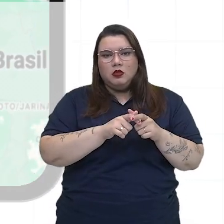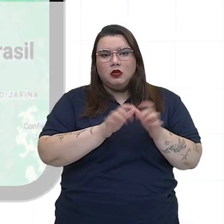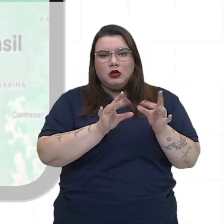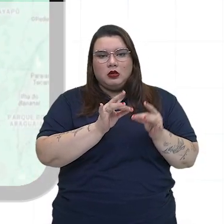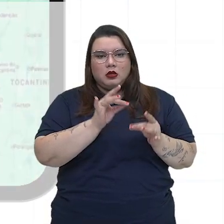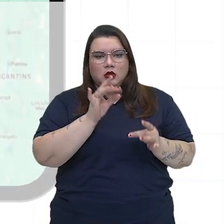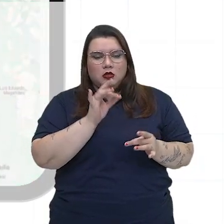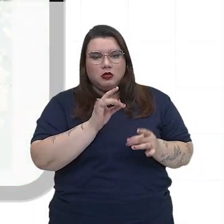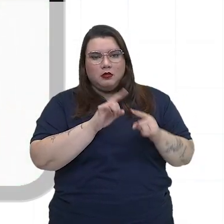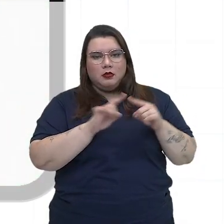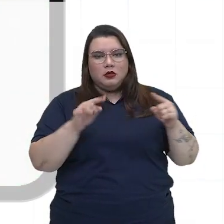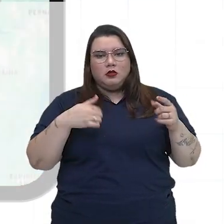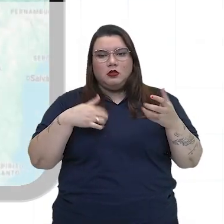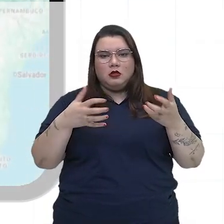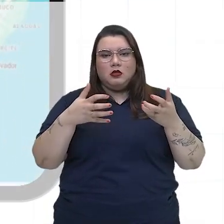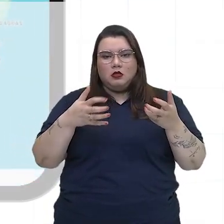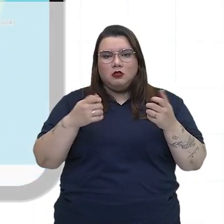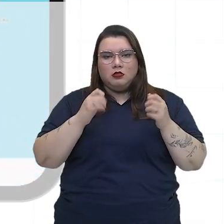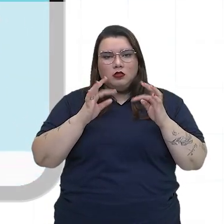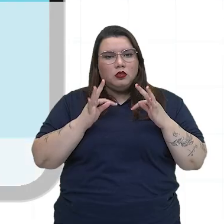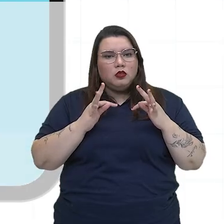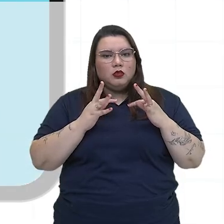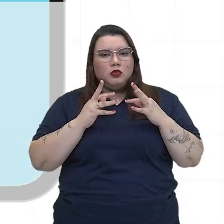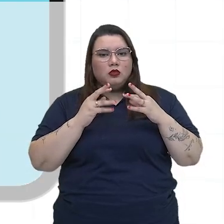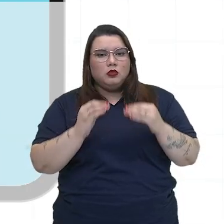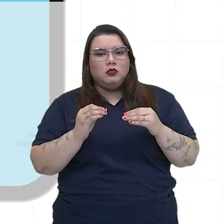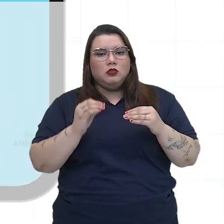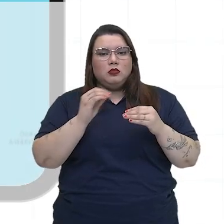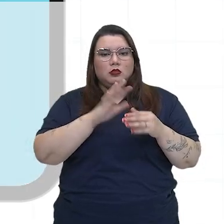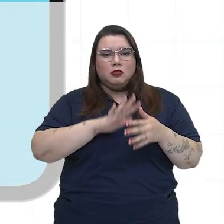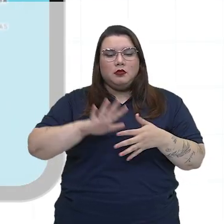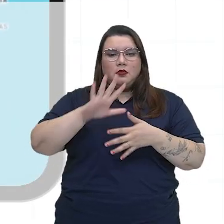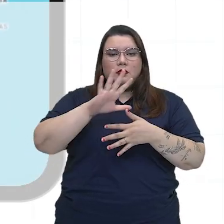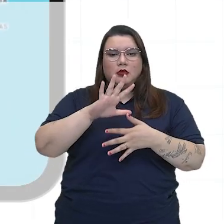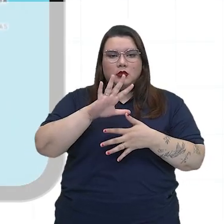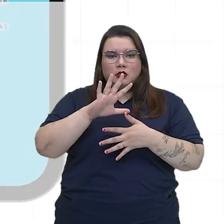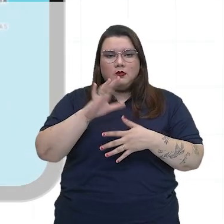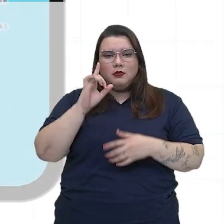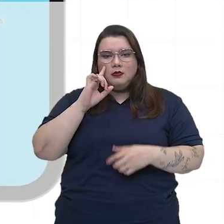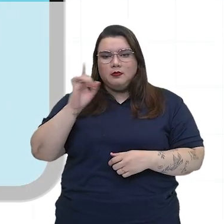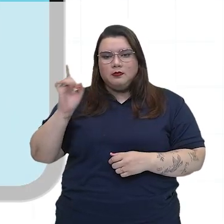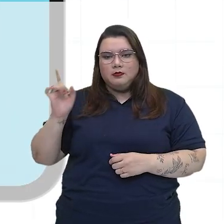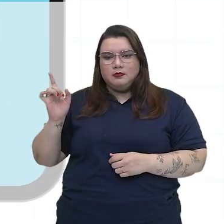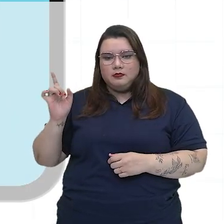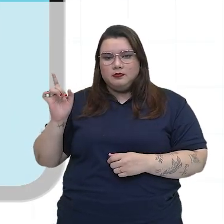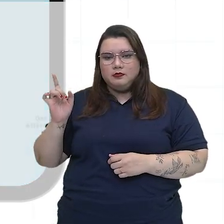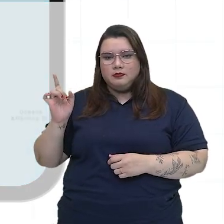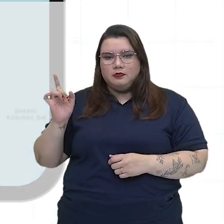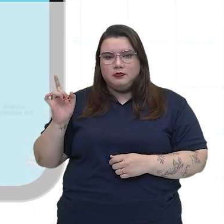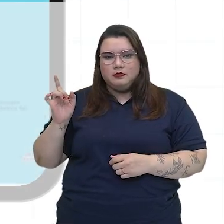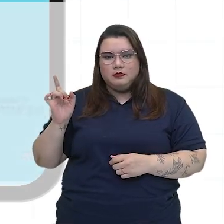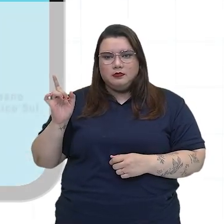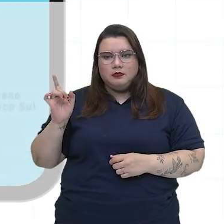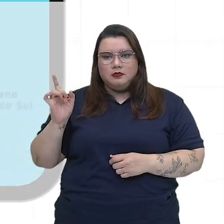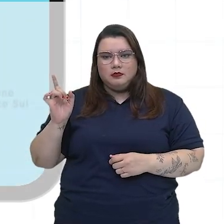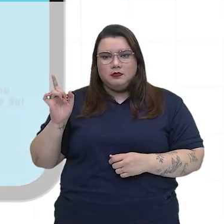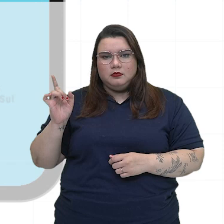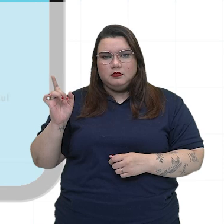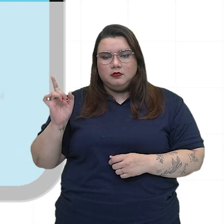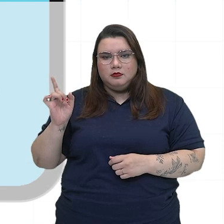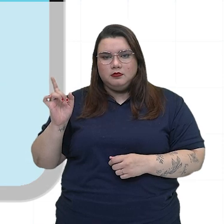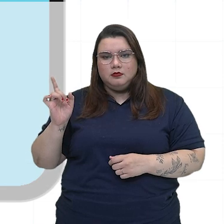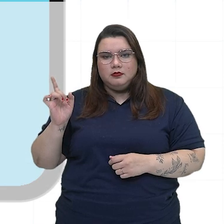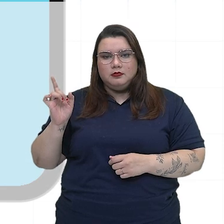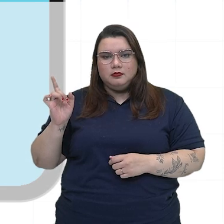trabalhos. Ah, mas eu ainda quero ver mais, eu quero ver todo o continente americano. Vamos lá ver todo o continente